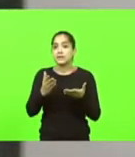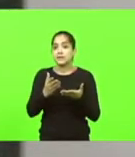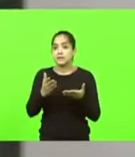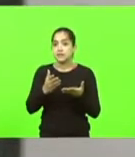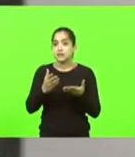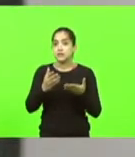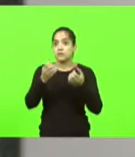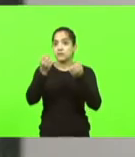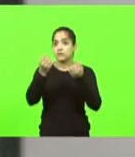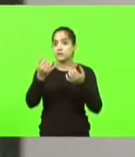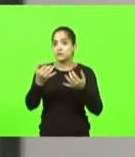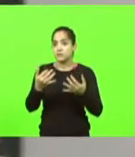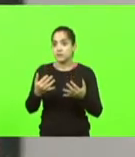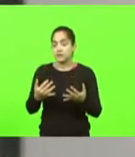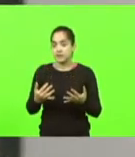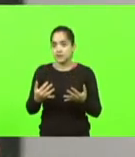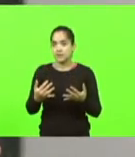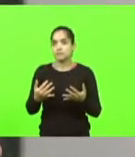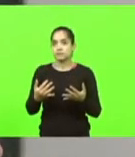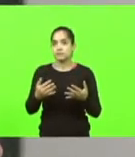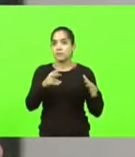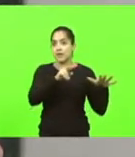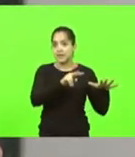sobre a semana